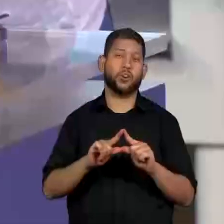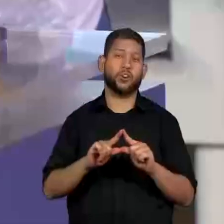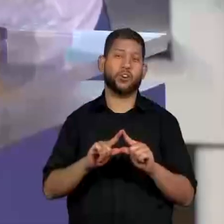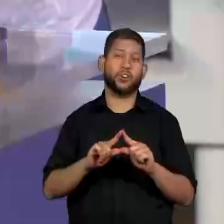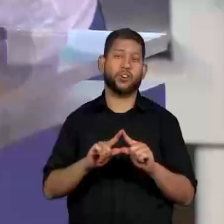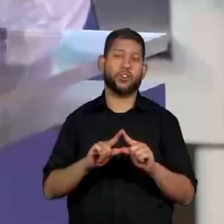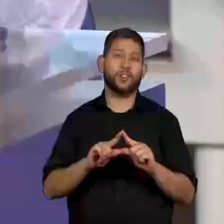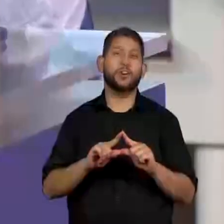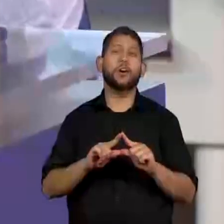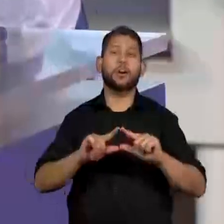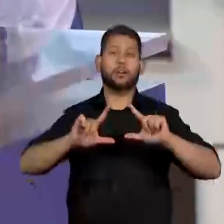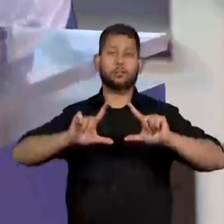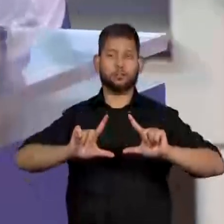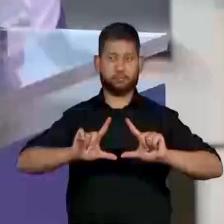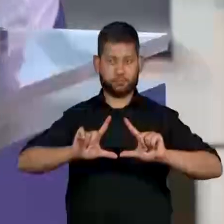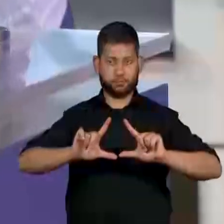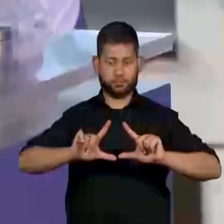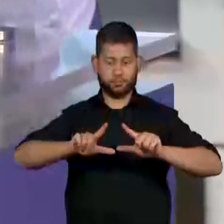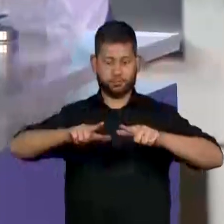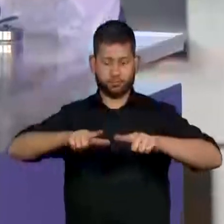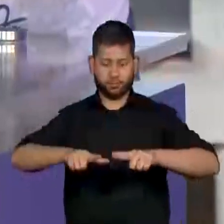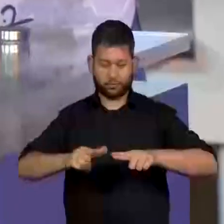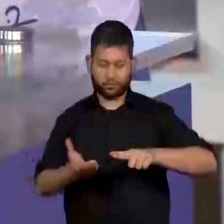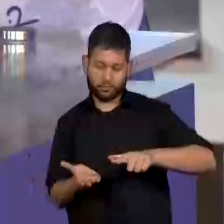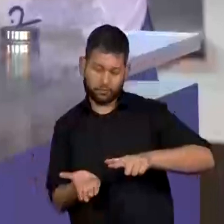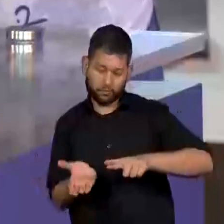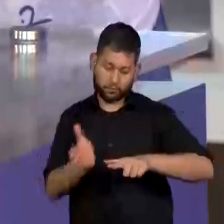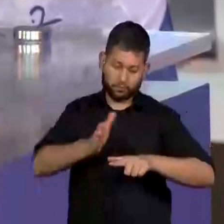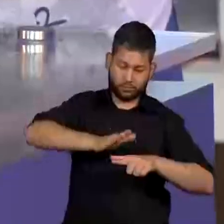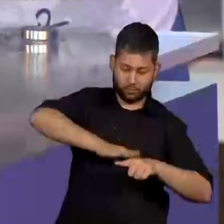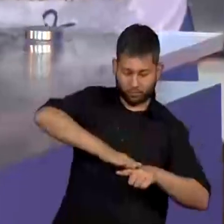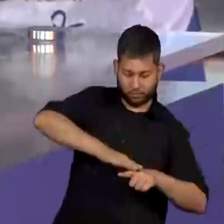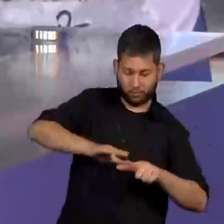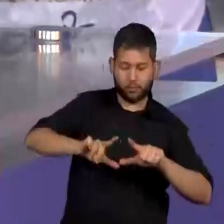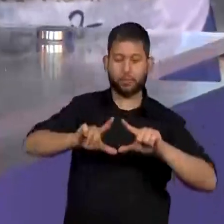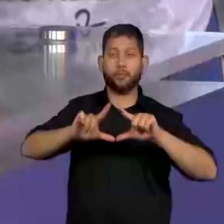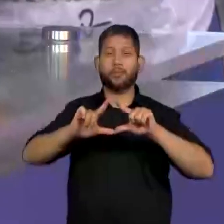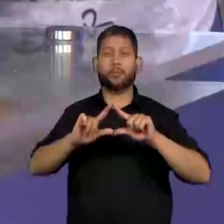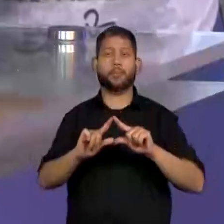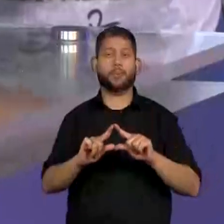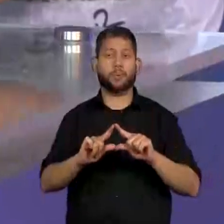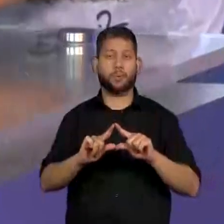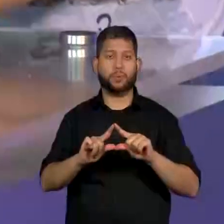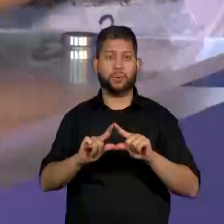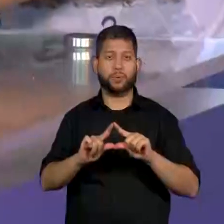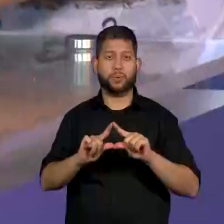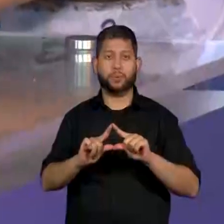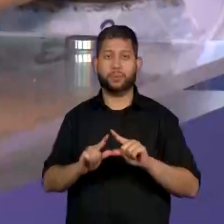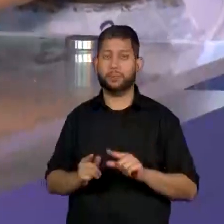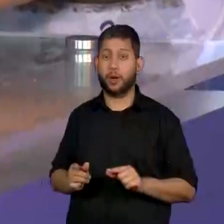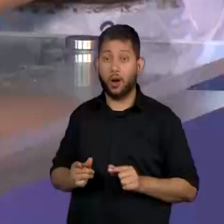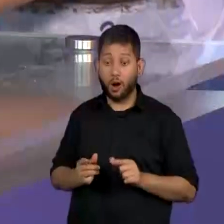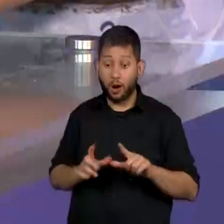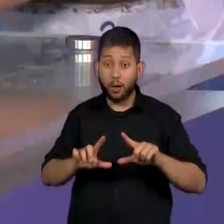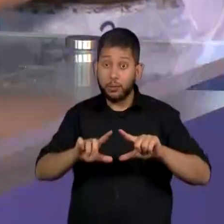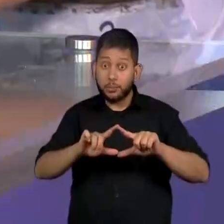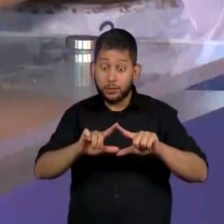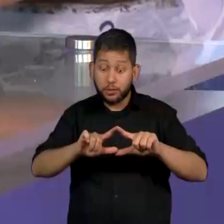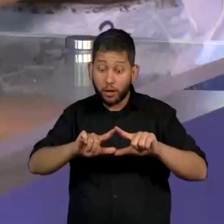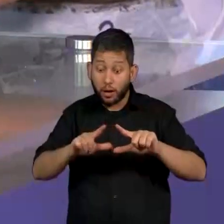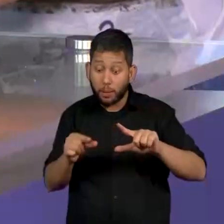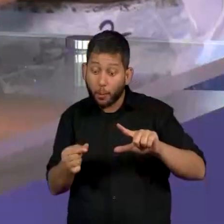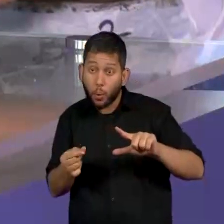que a senhor oráculo ver vou virar aí pontinha com pontinha aqui ó